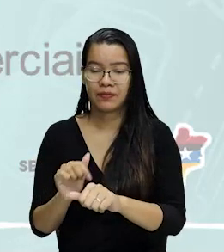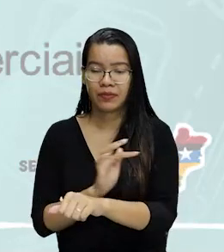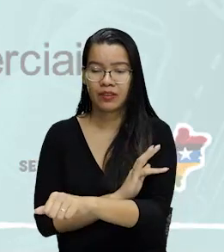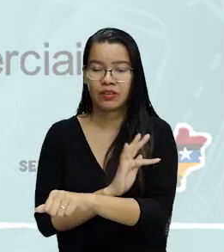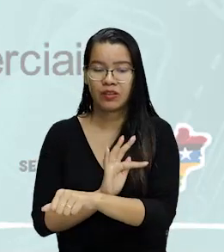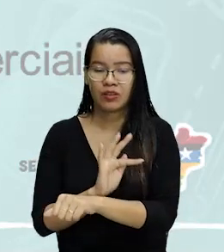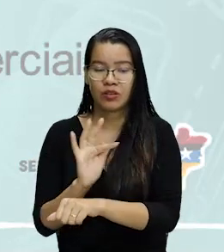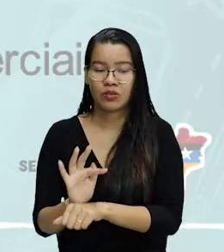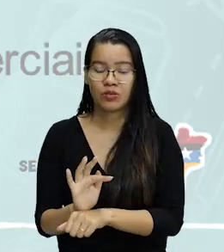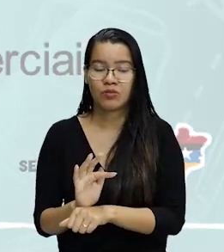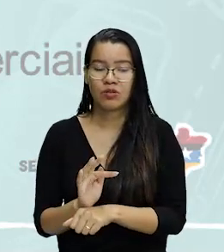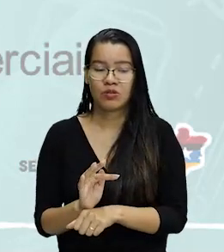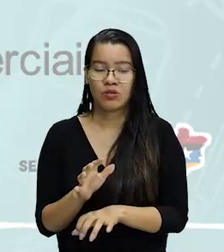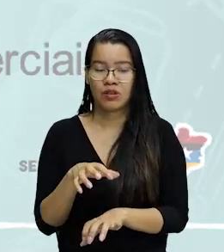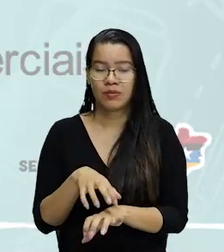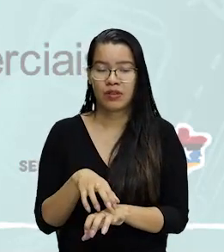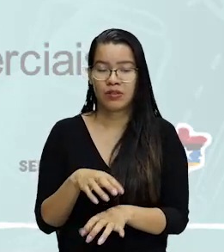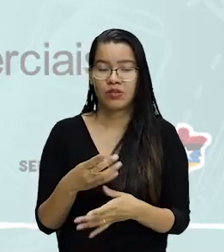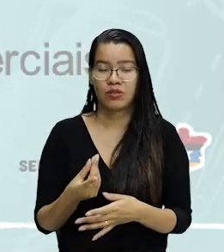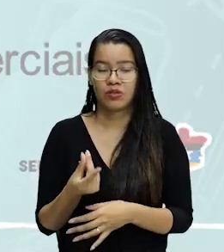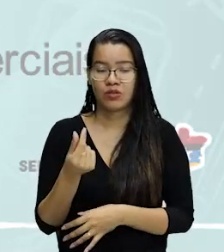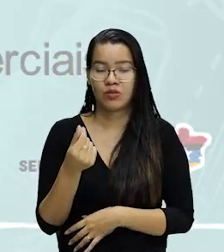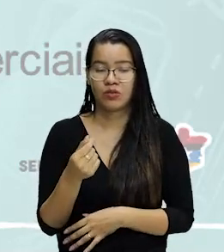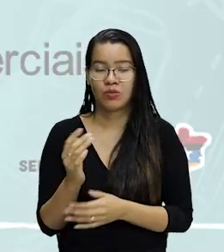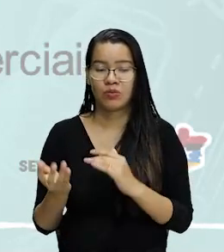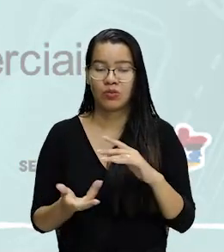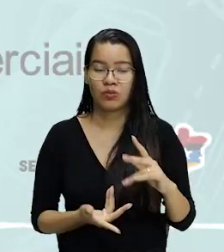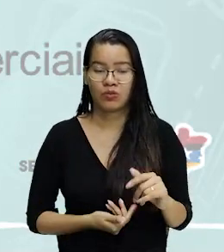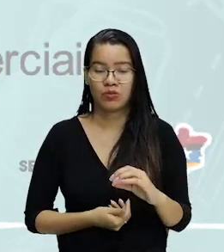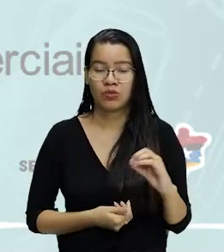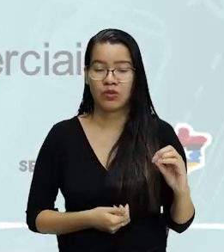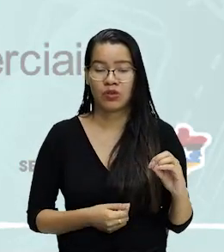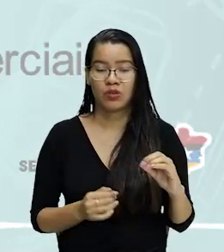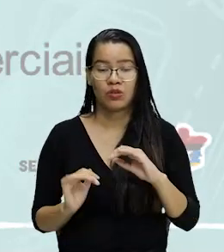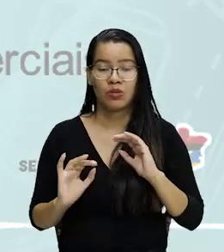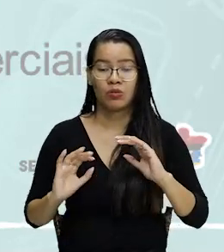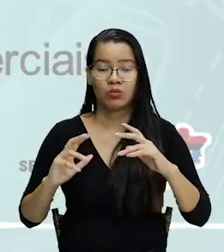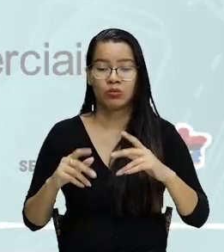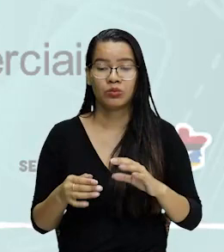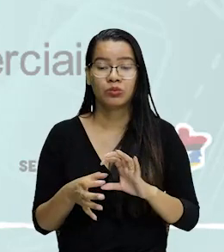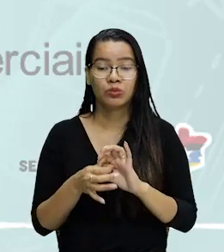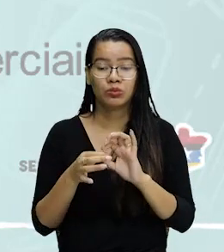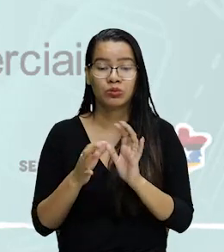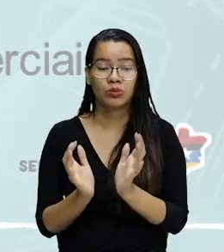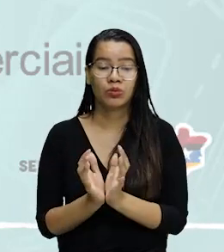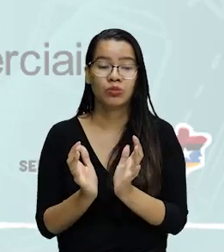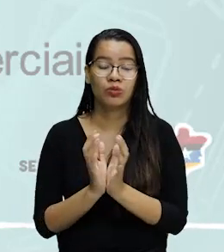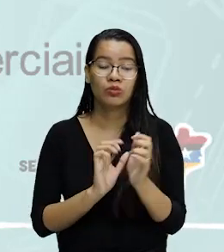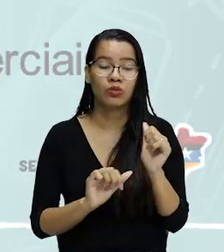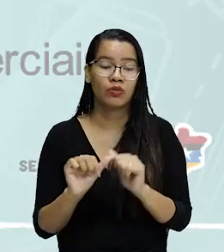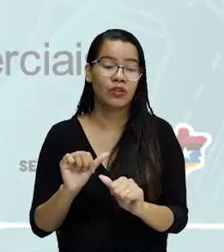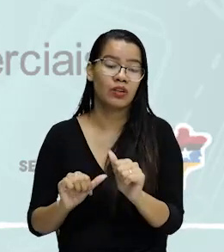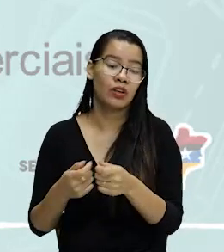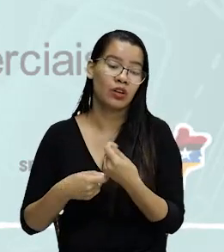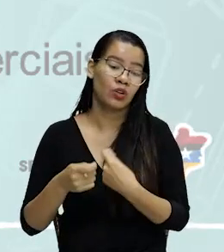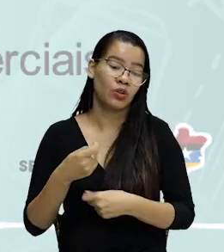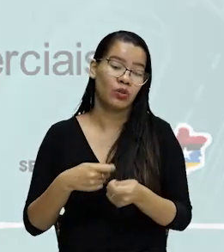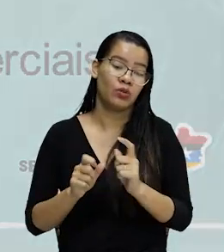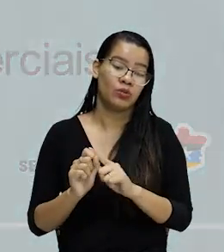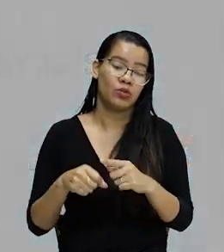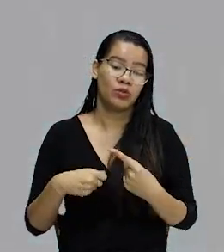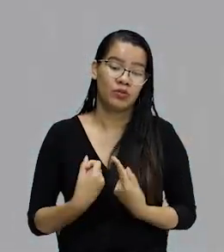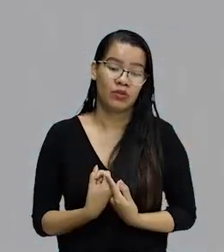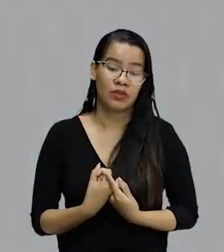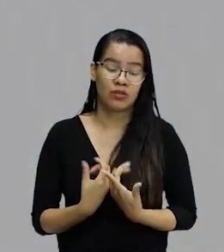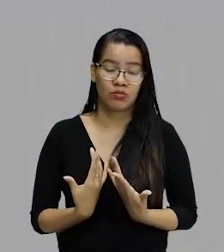de transformações econômicas e sociais, entre as quais identificamos corretamente. Então, nós vamos pegar aqui as transformações que eles